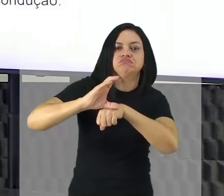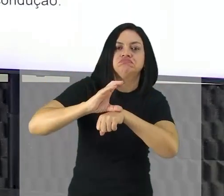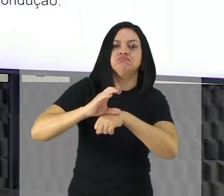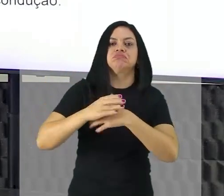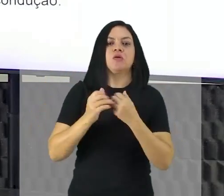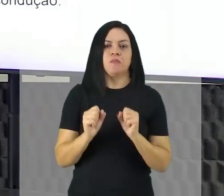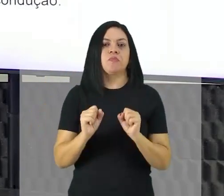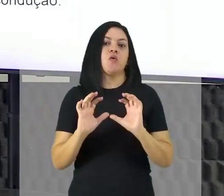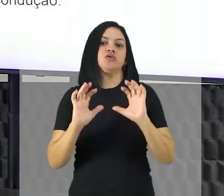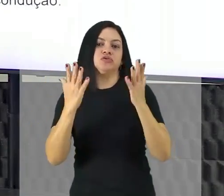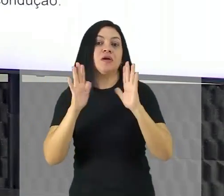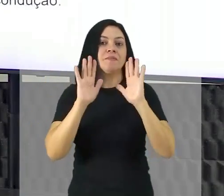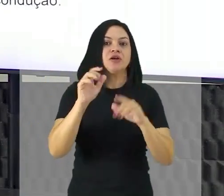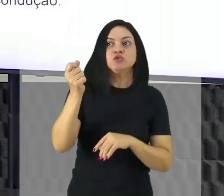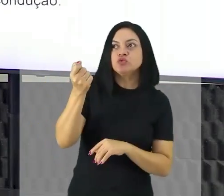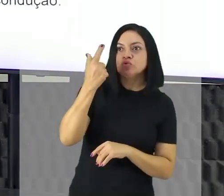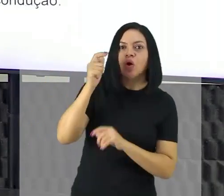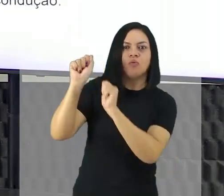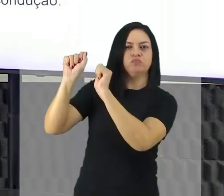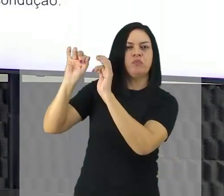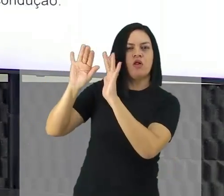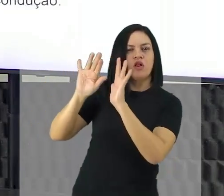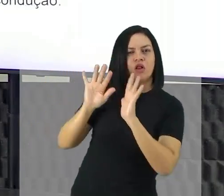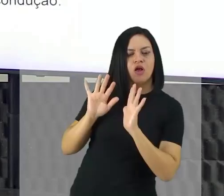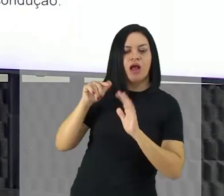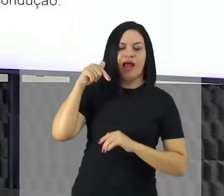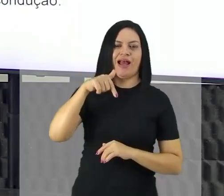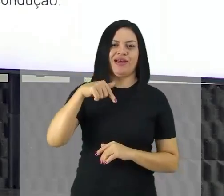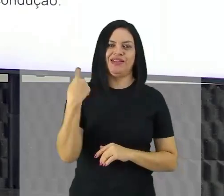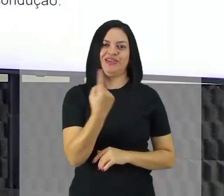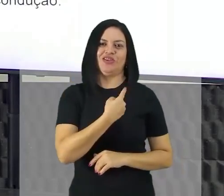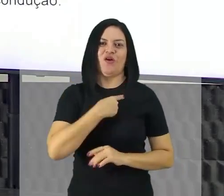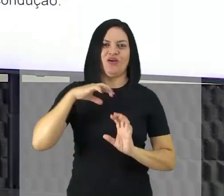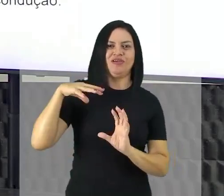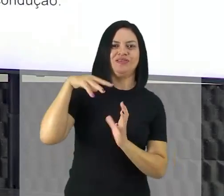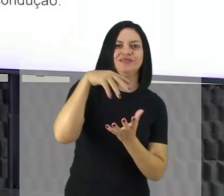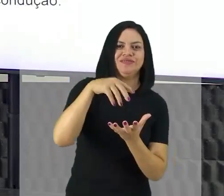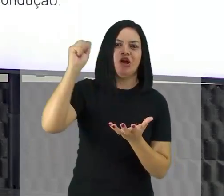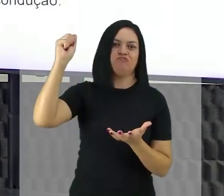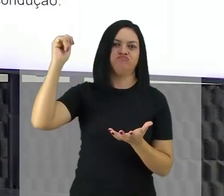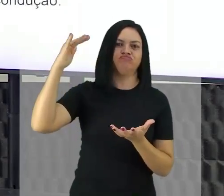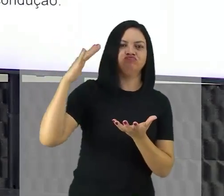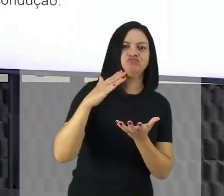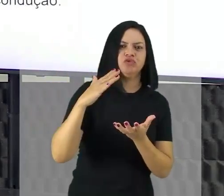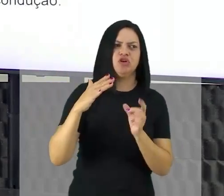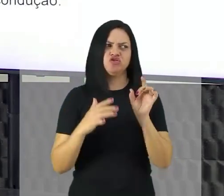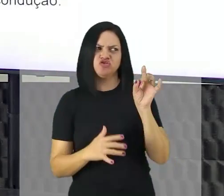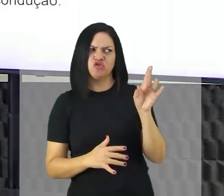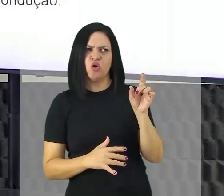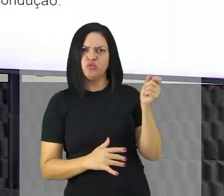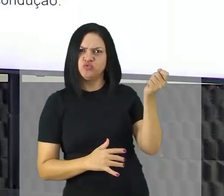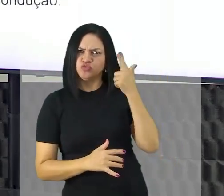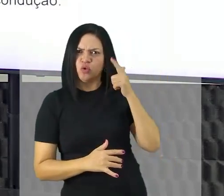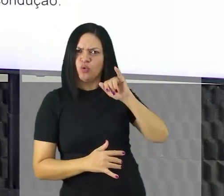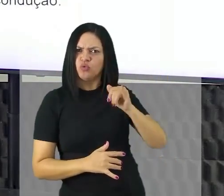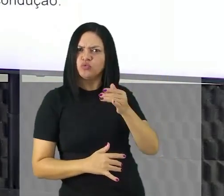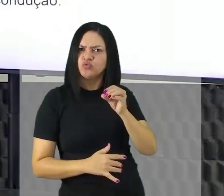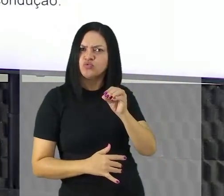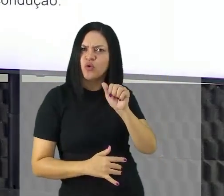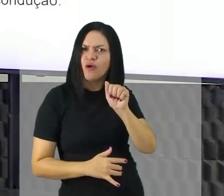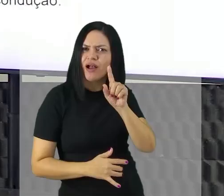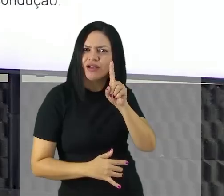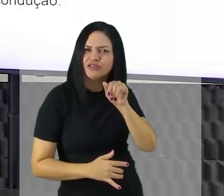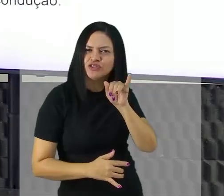Mas o calor que vem do Sol é aquecido, chega até a gente através de radiação. É só o Sol, Joades? Não. Se